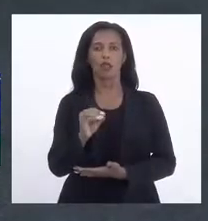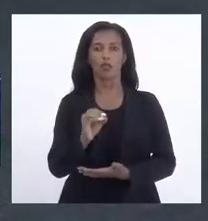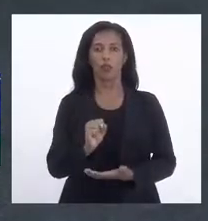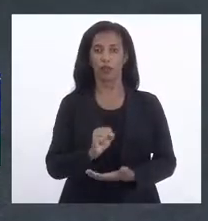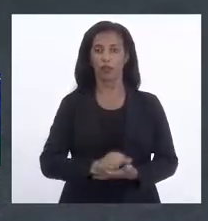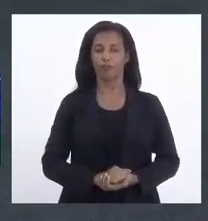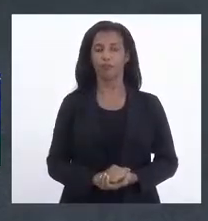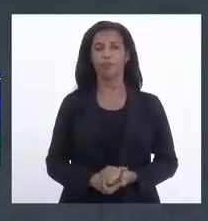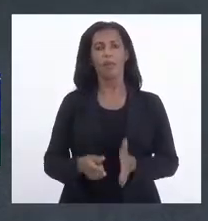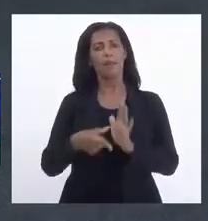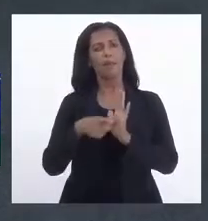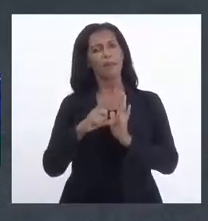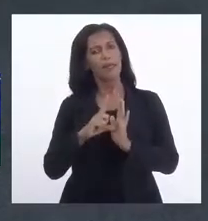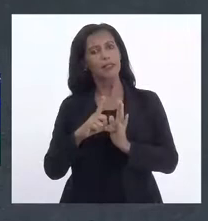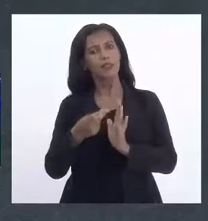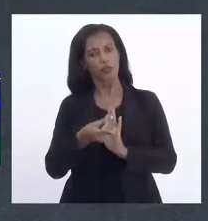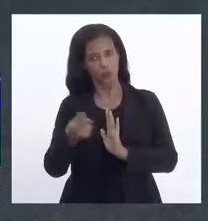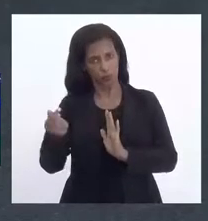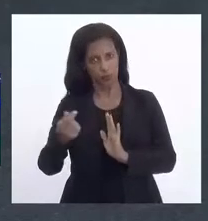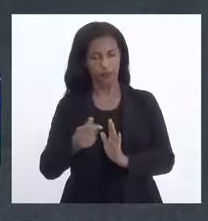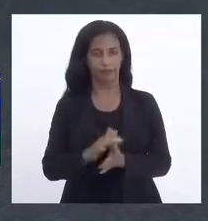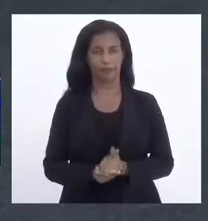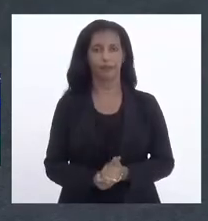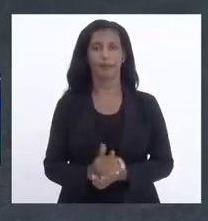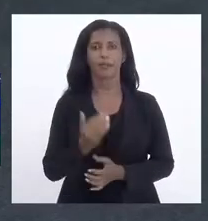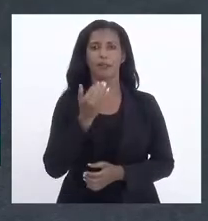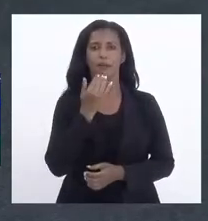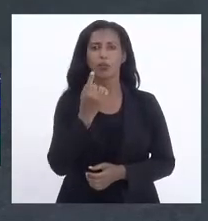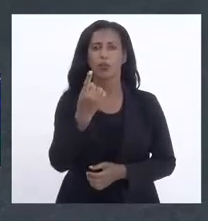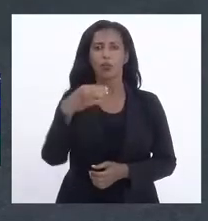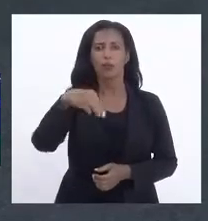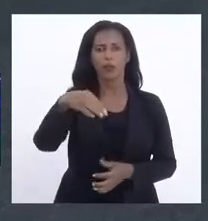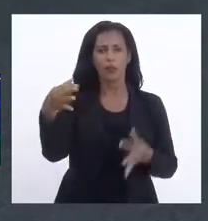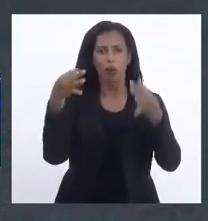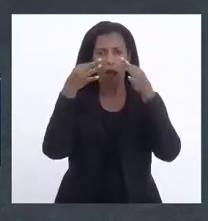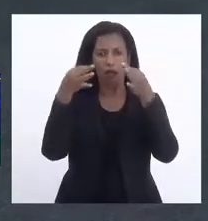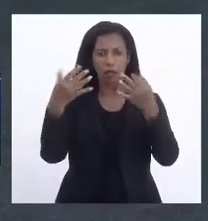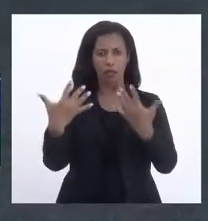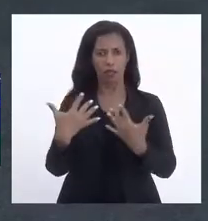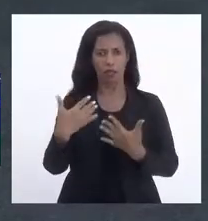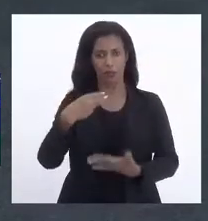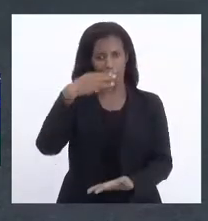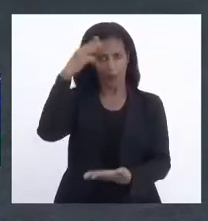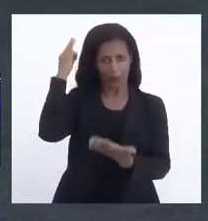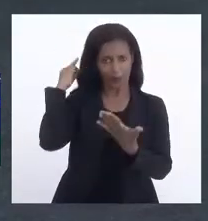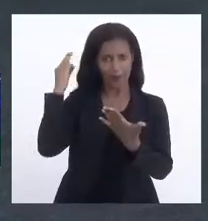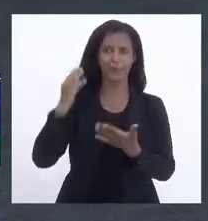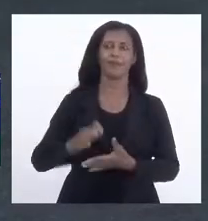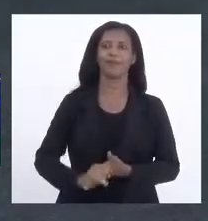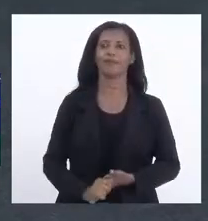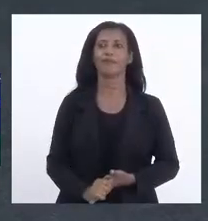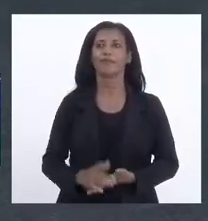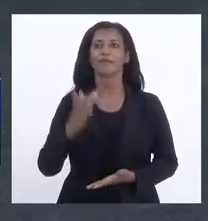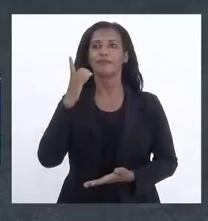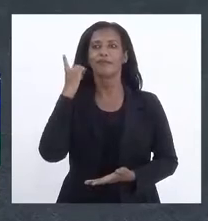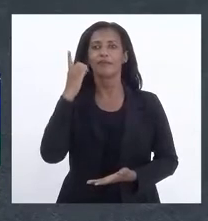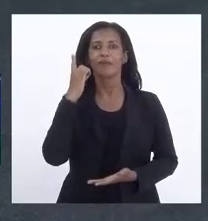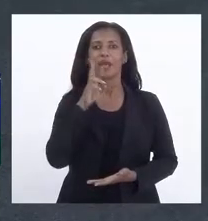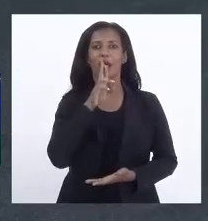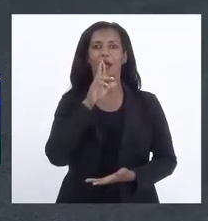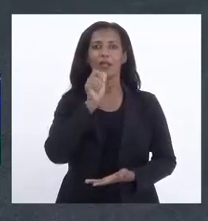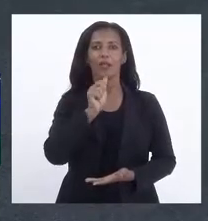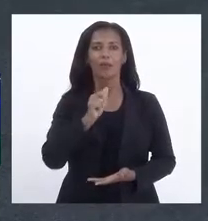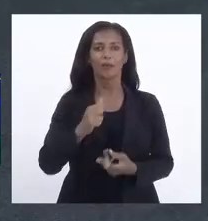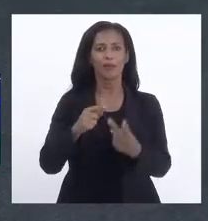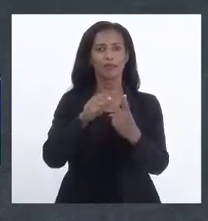eu queria, antes de Vossa Excelência se retirar, pedir um minuto de atenção ao deputado Márcio Pacheco e ao deputado Rodrigo